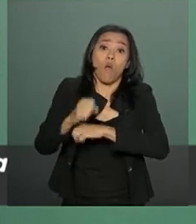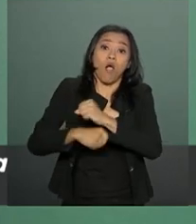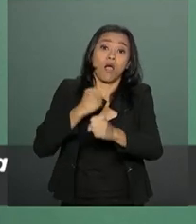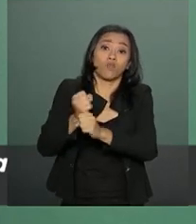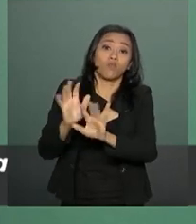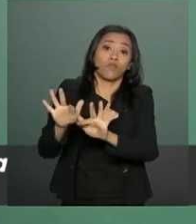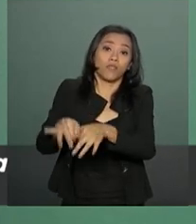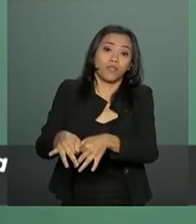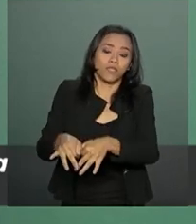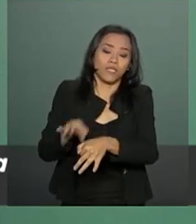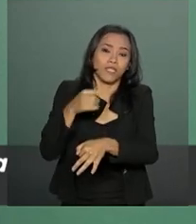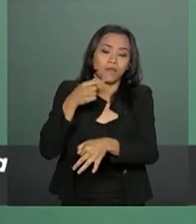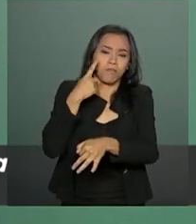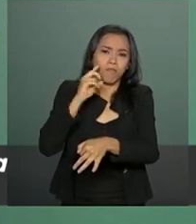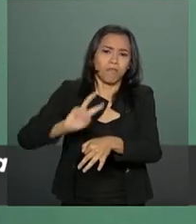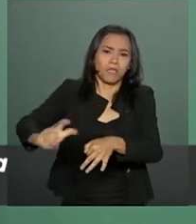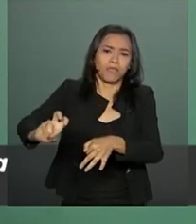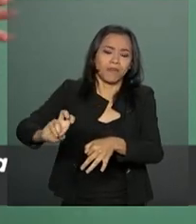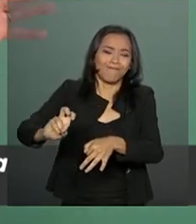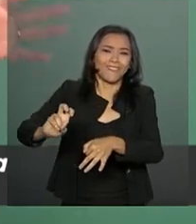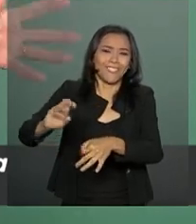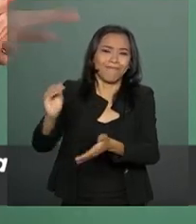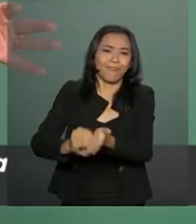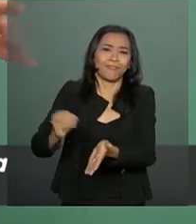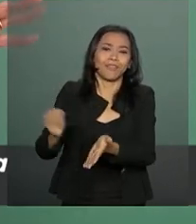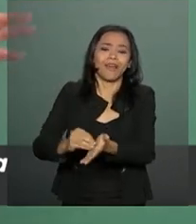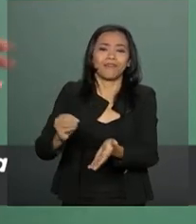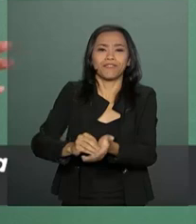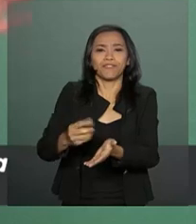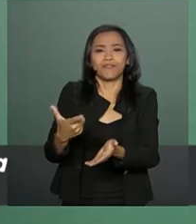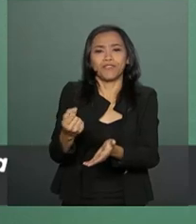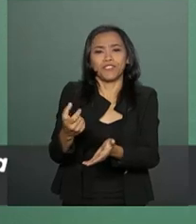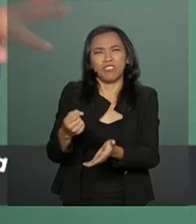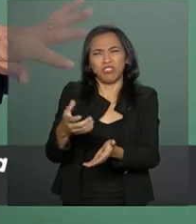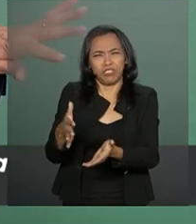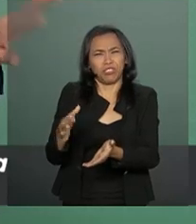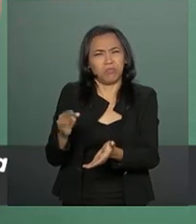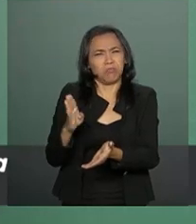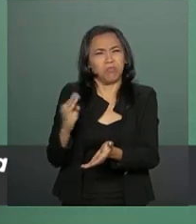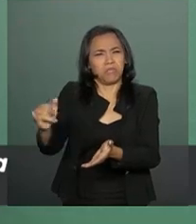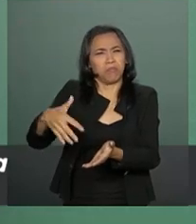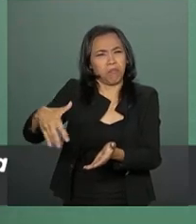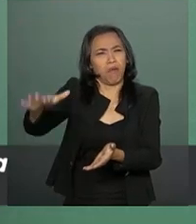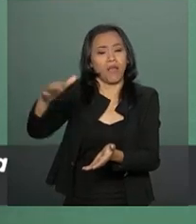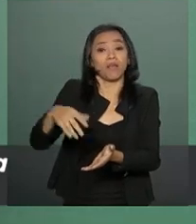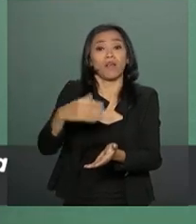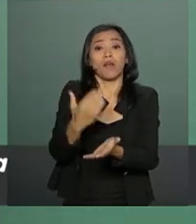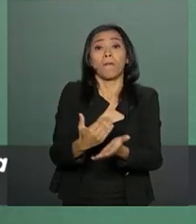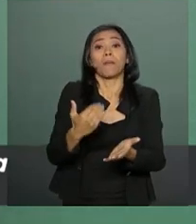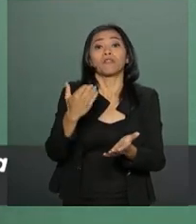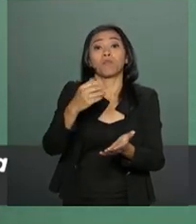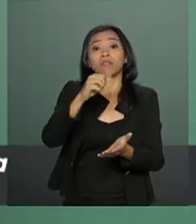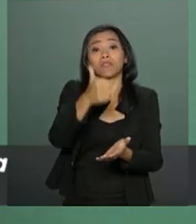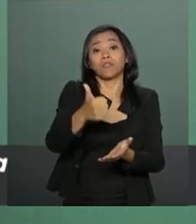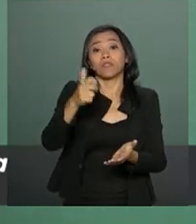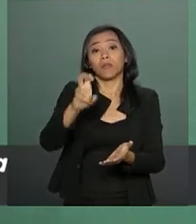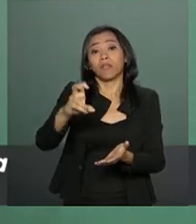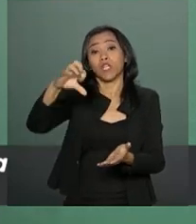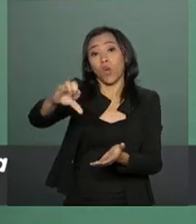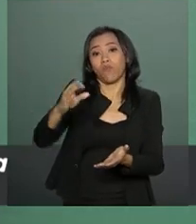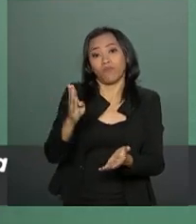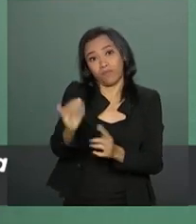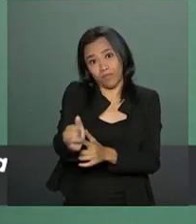verificamos que ainda havia 20 e tantos bilhões portanto de 179 passou para 159 bilhões